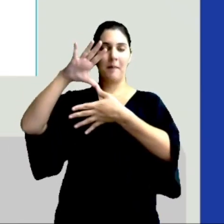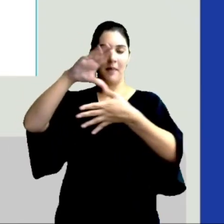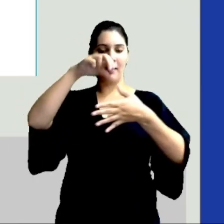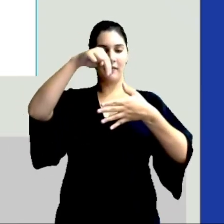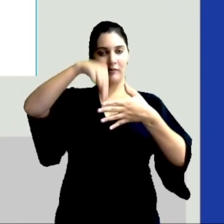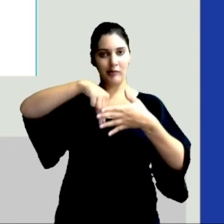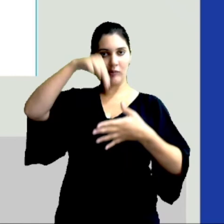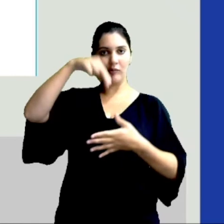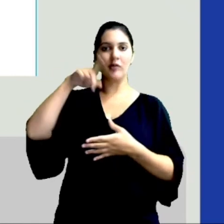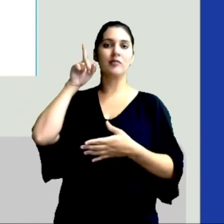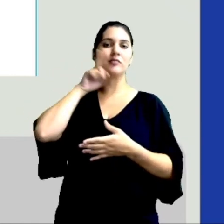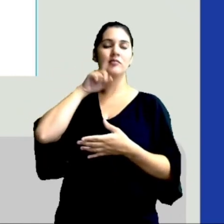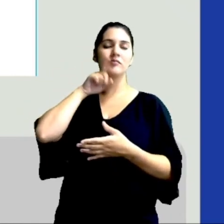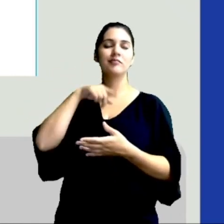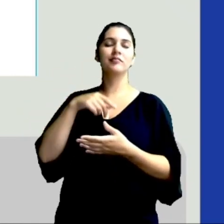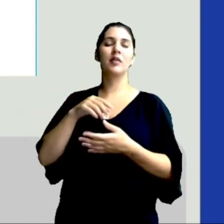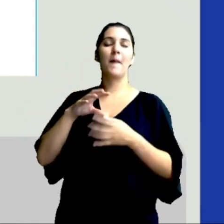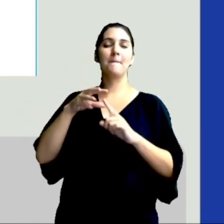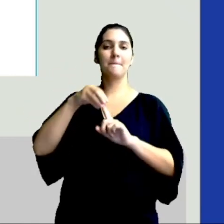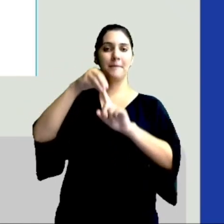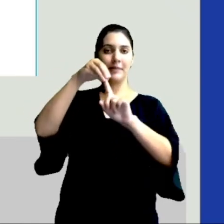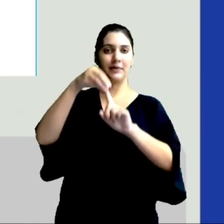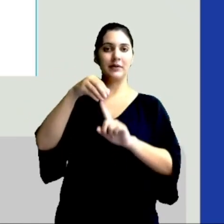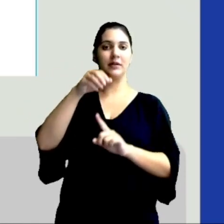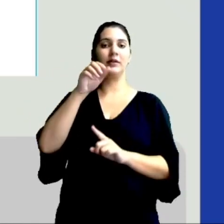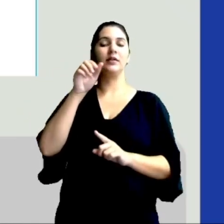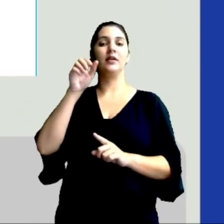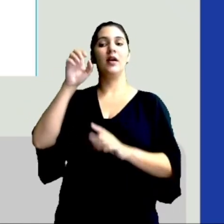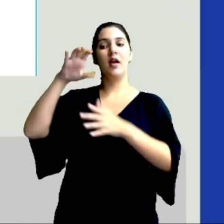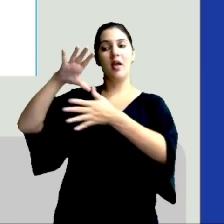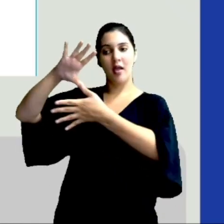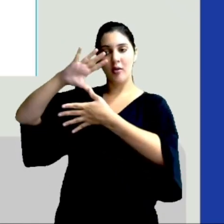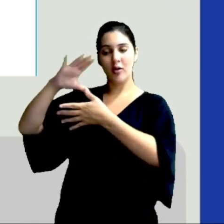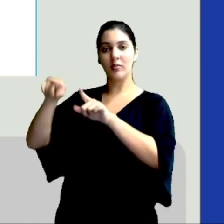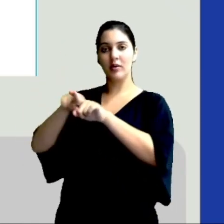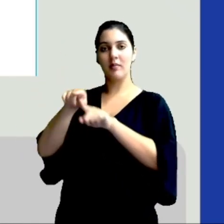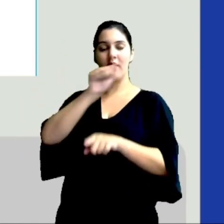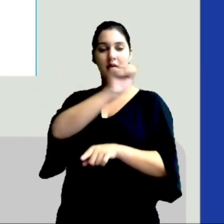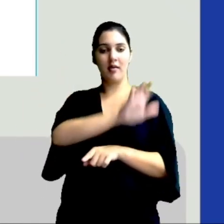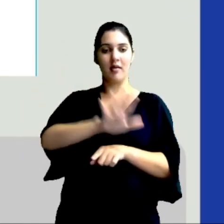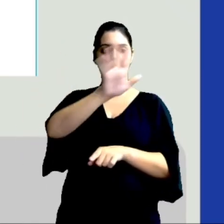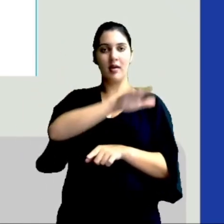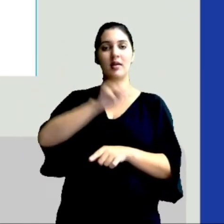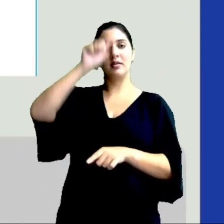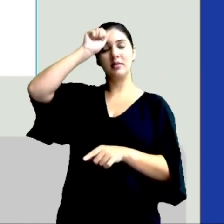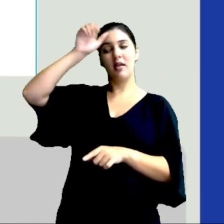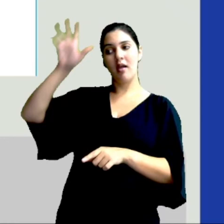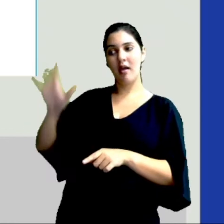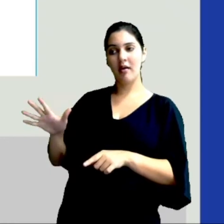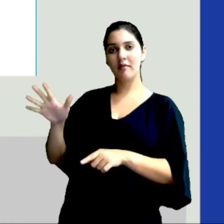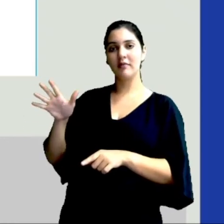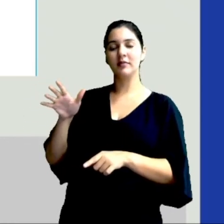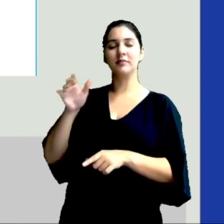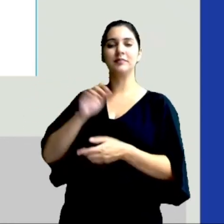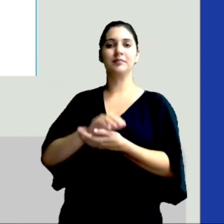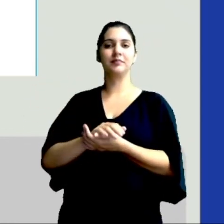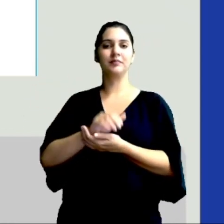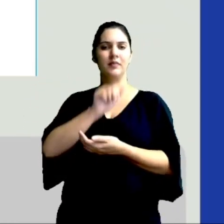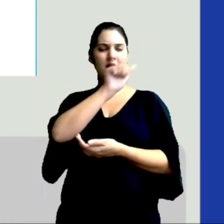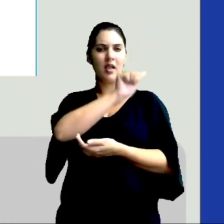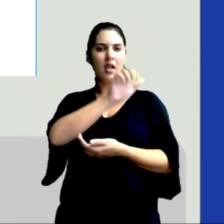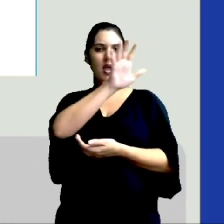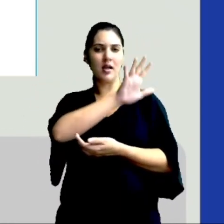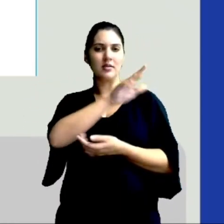13%, com os Estados Unidos destaque, a Europa e a Ásia 10%, a África 7% e a Ásia e o